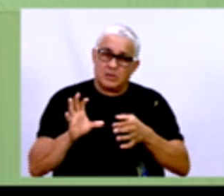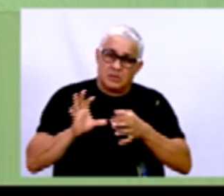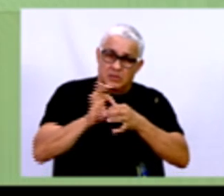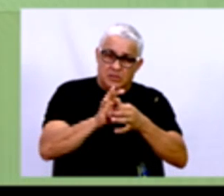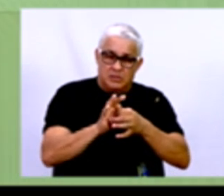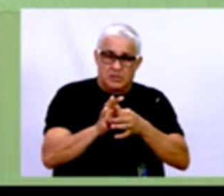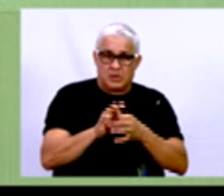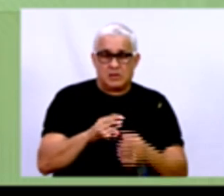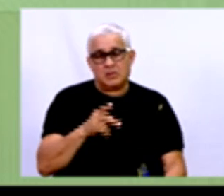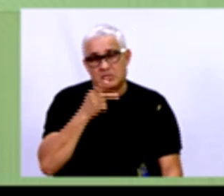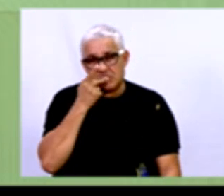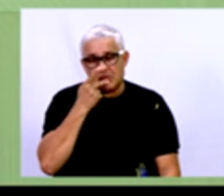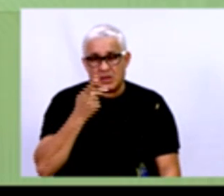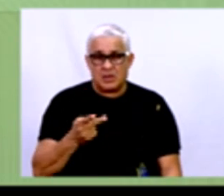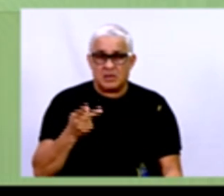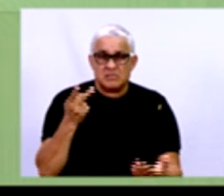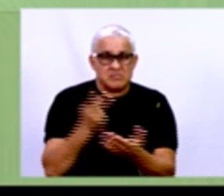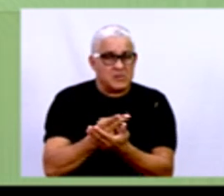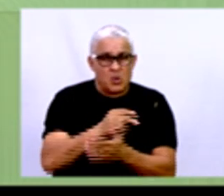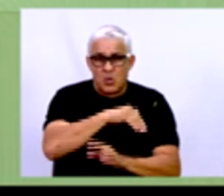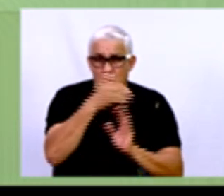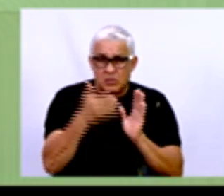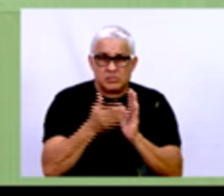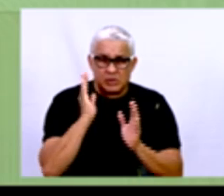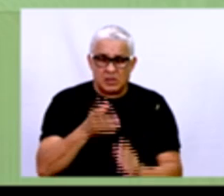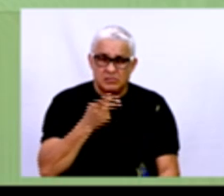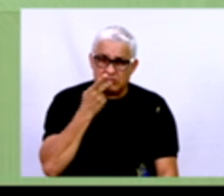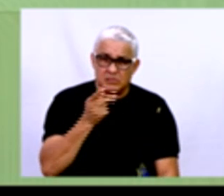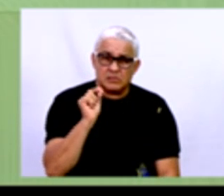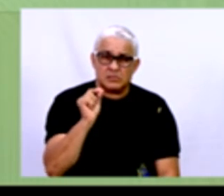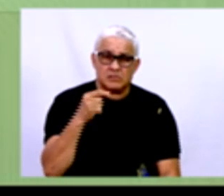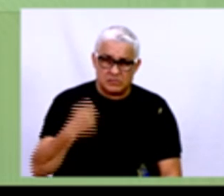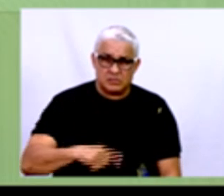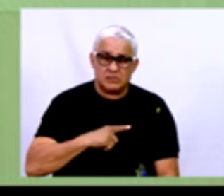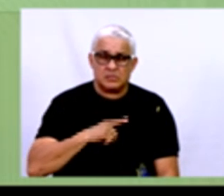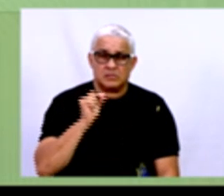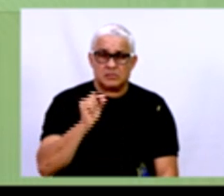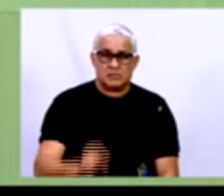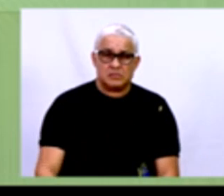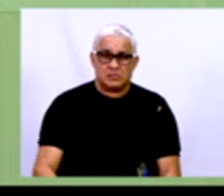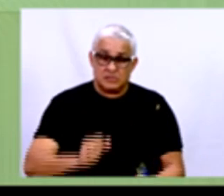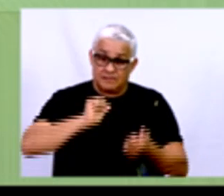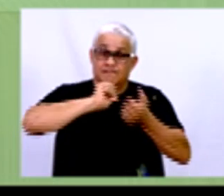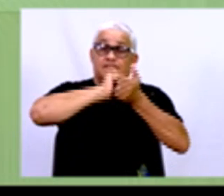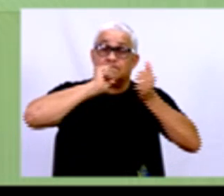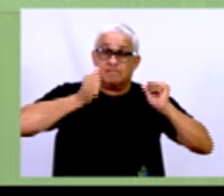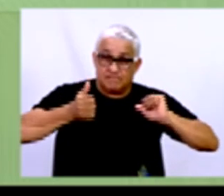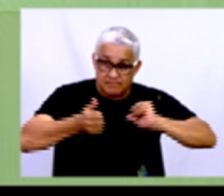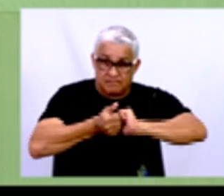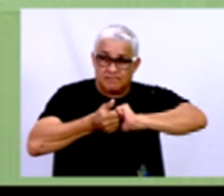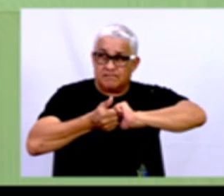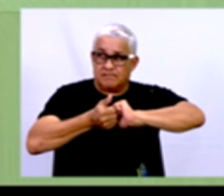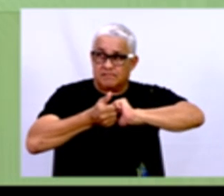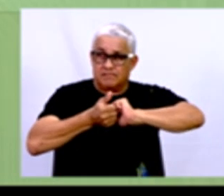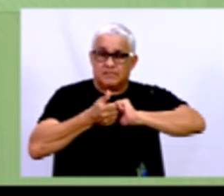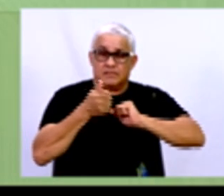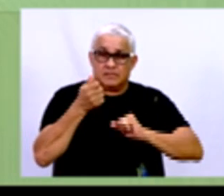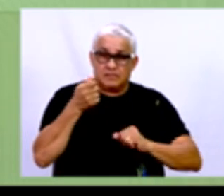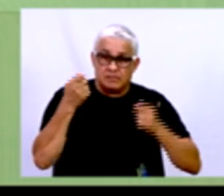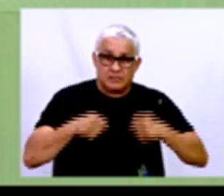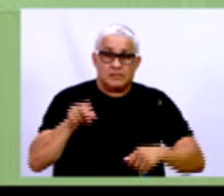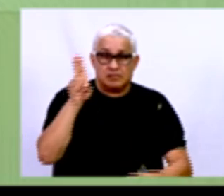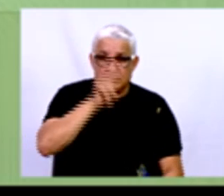Esse negócio de falar tudo errado, a gente já disse, né? Tem que ter o quê? Adequação. Então, você tem que